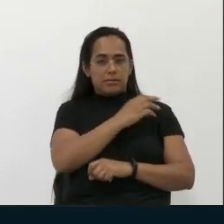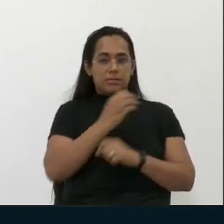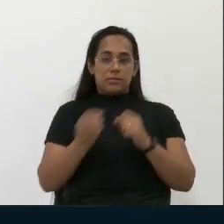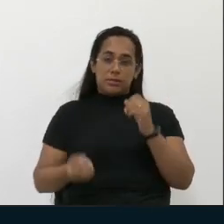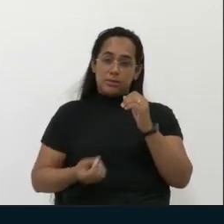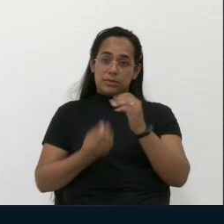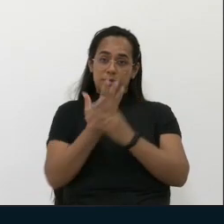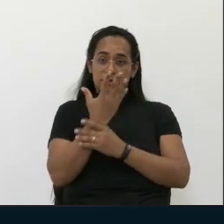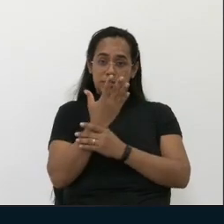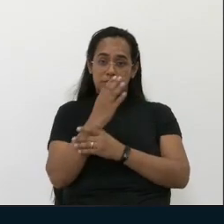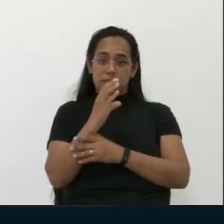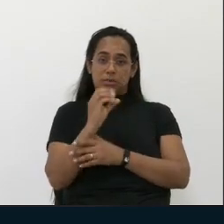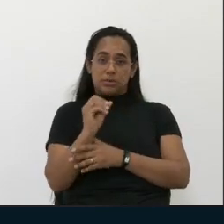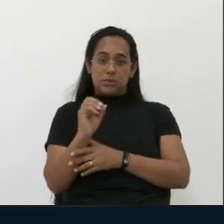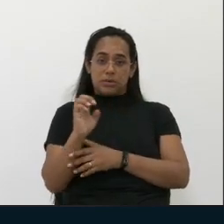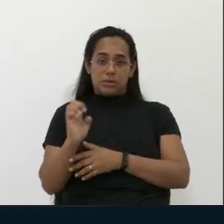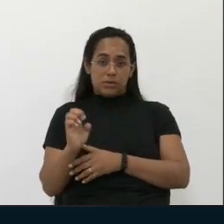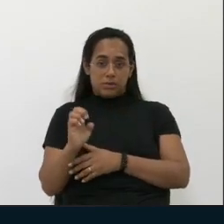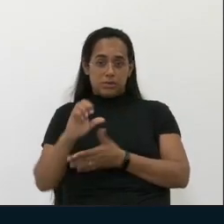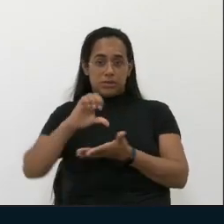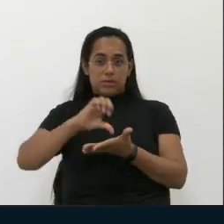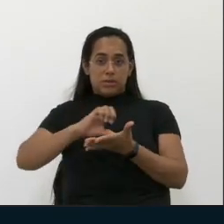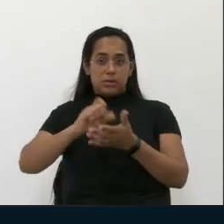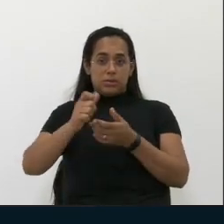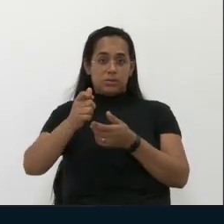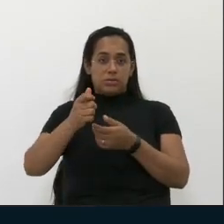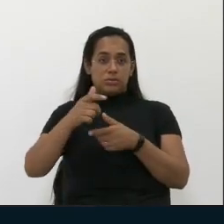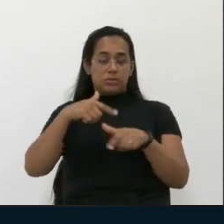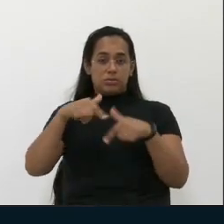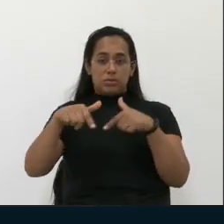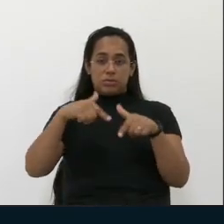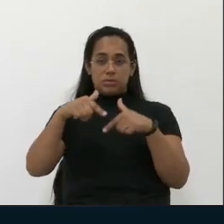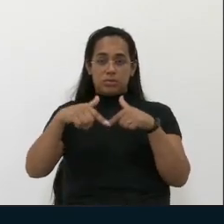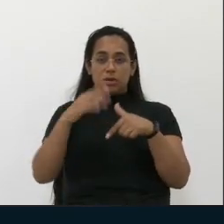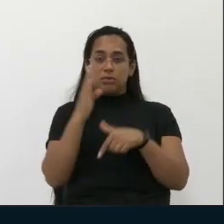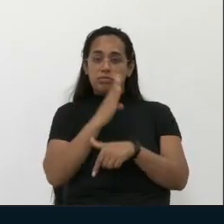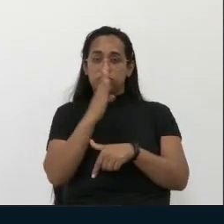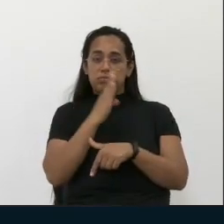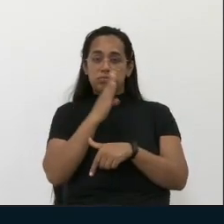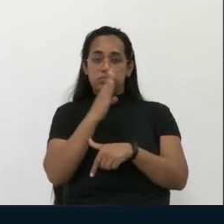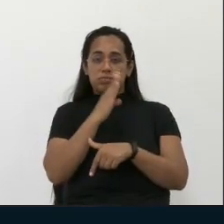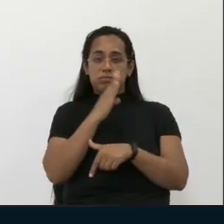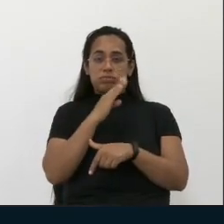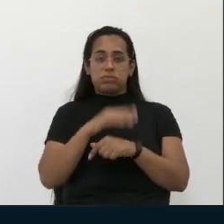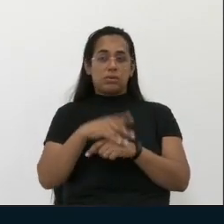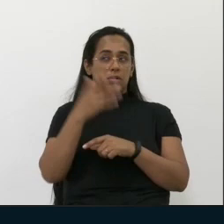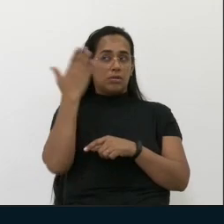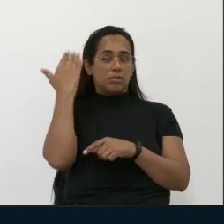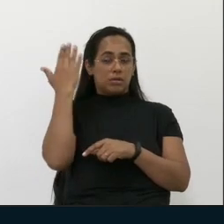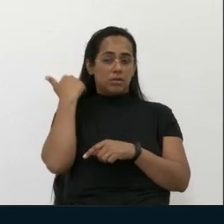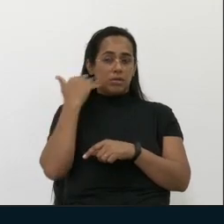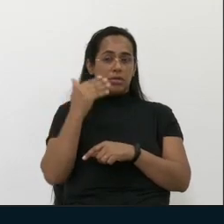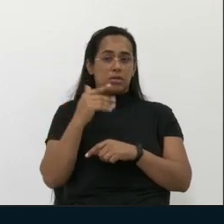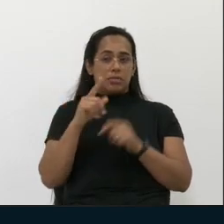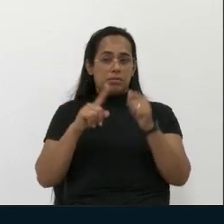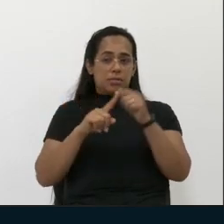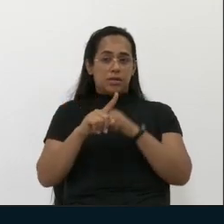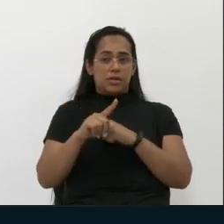de Operações de Emergência, que repassou, em fevereiro, 23 milhões